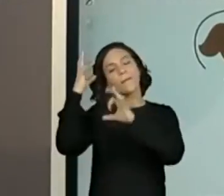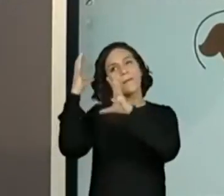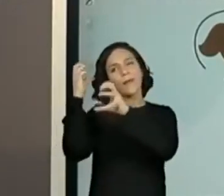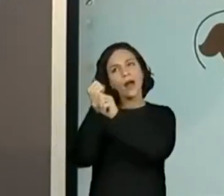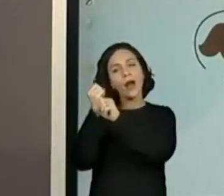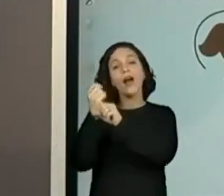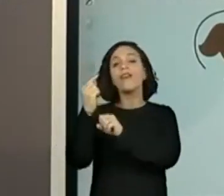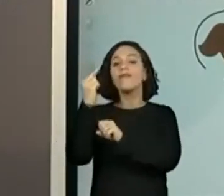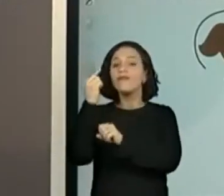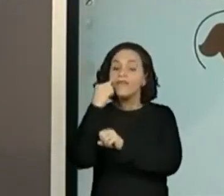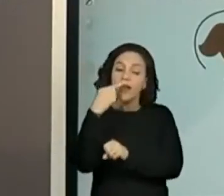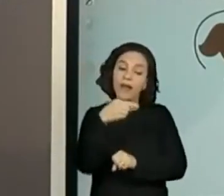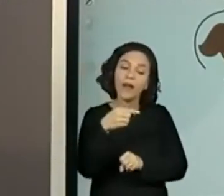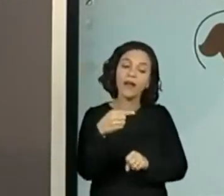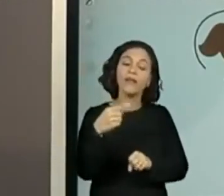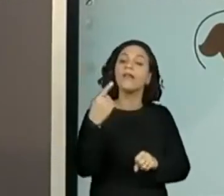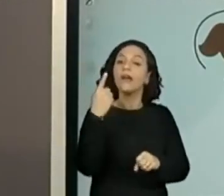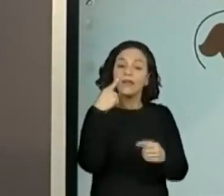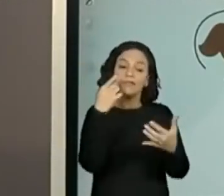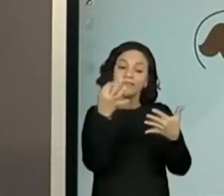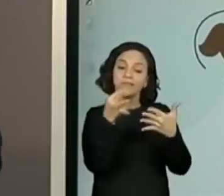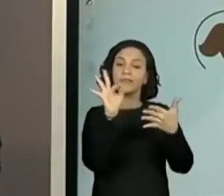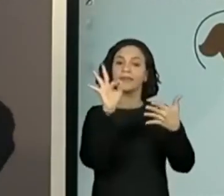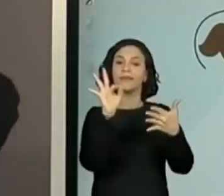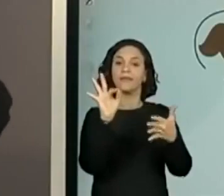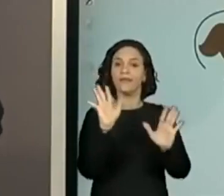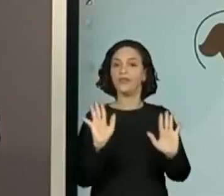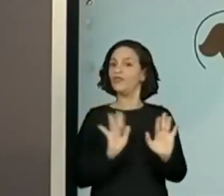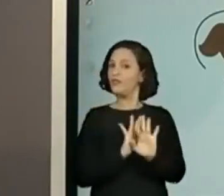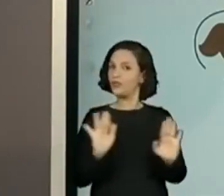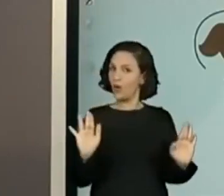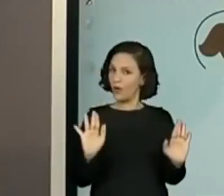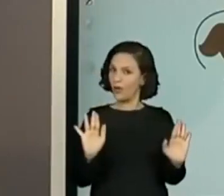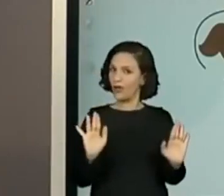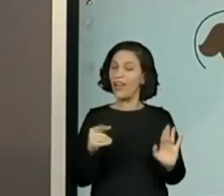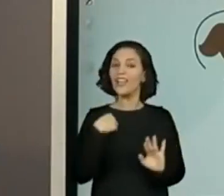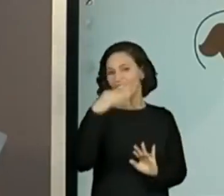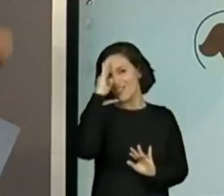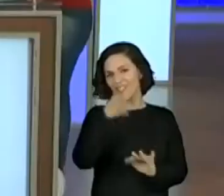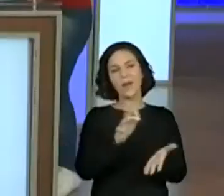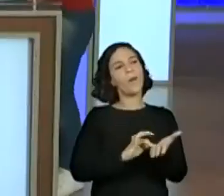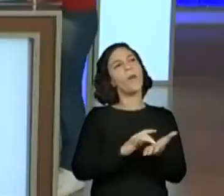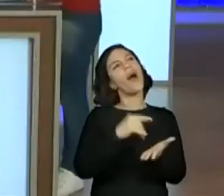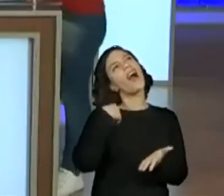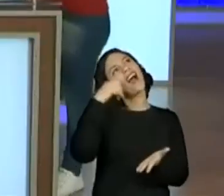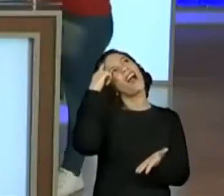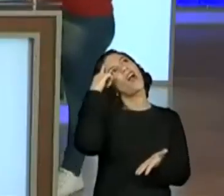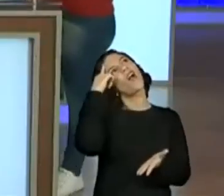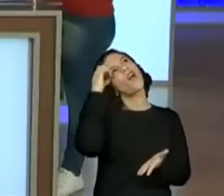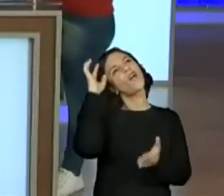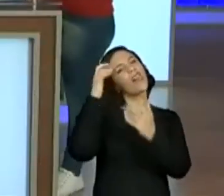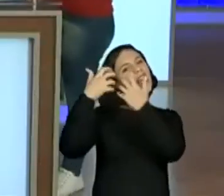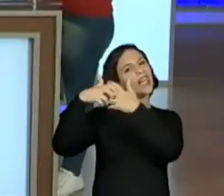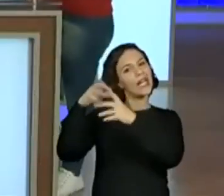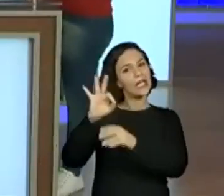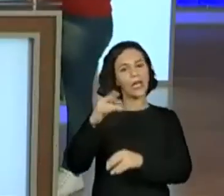sobre aquela operação, fazer pelo cálculo mental e depois só conferir. Combinado? Então, vamos